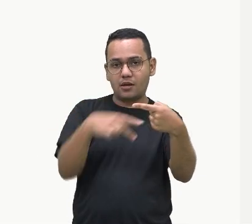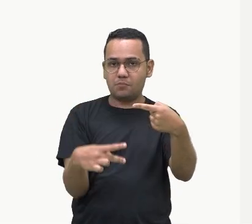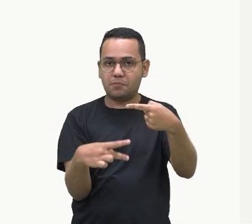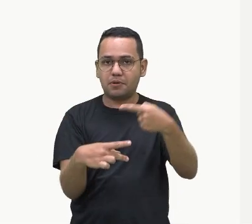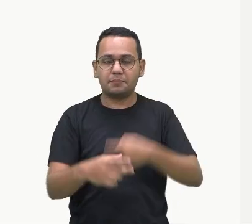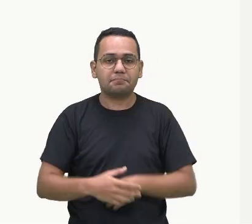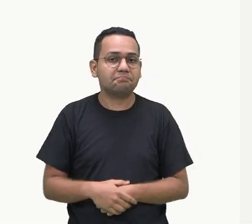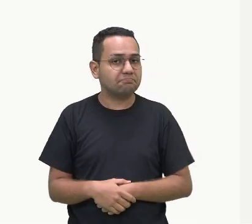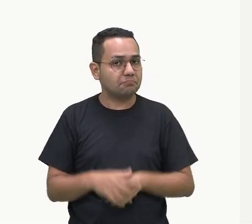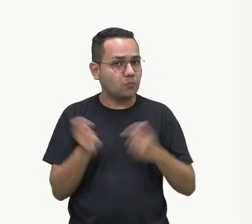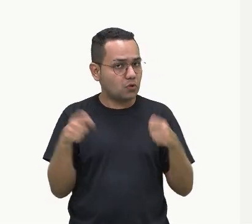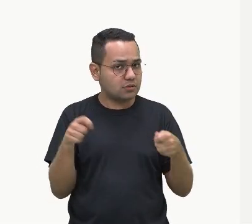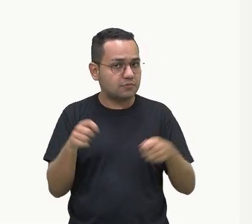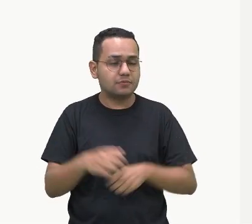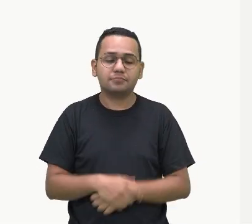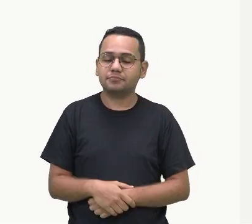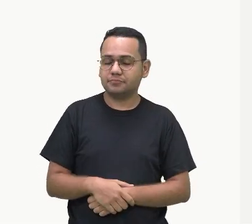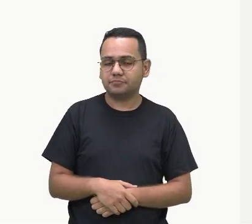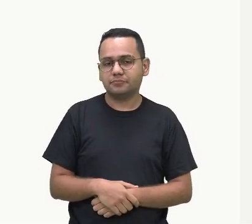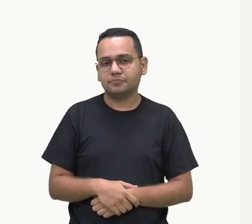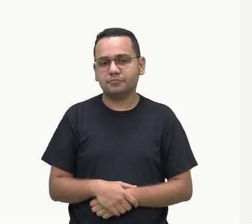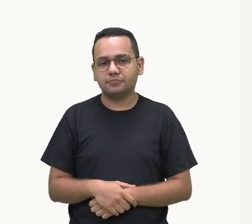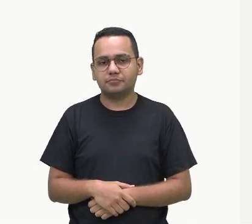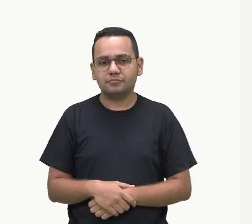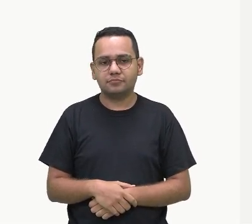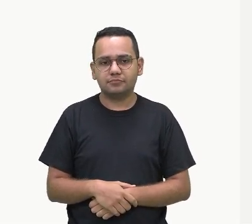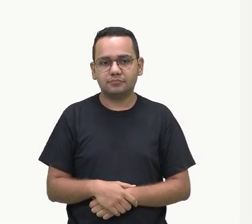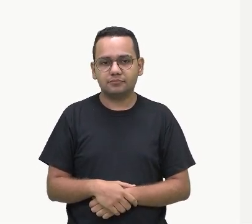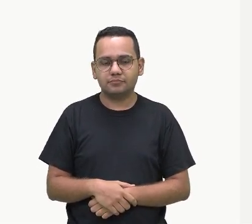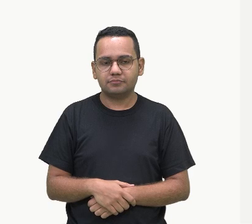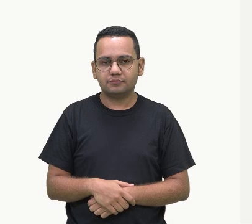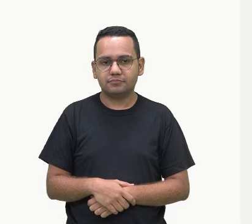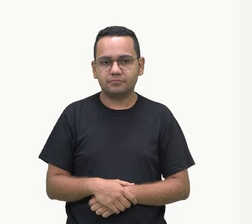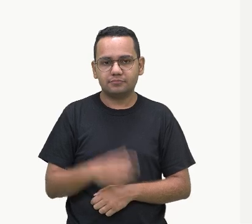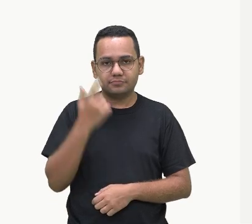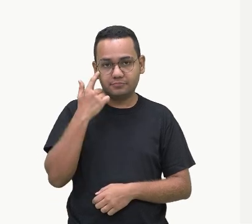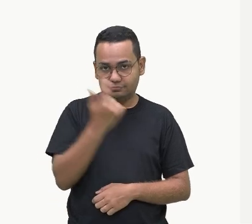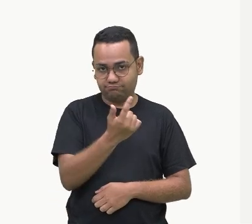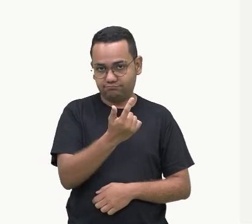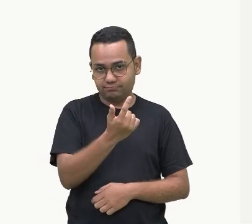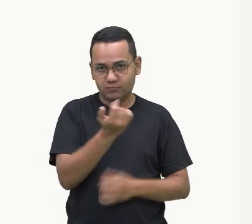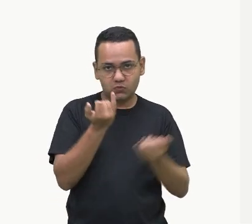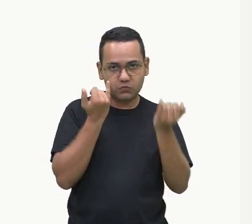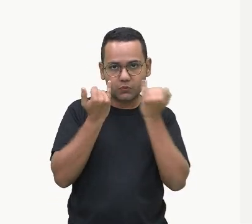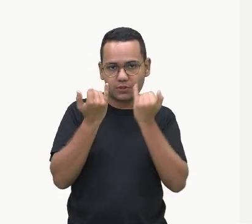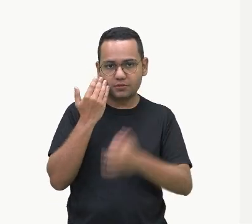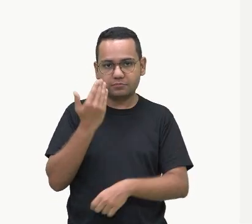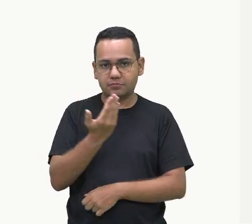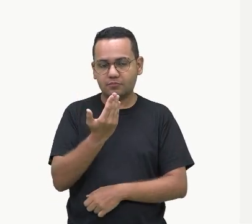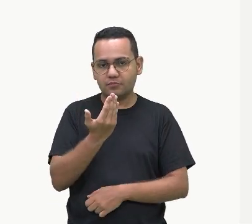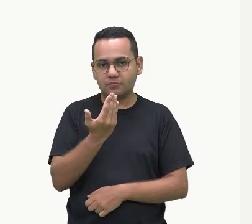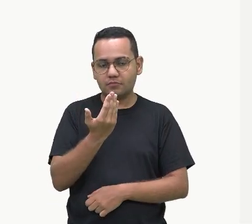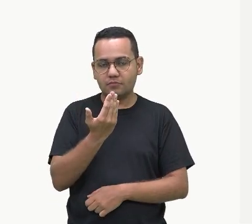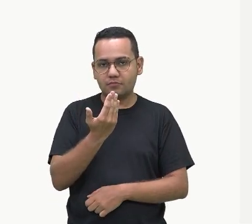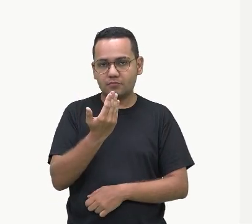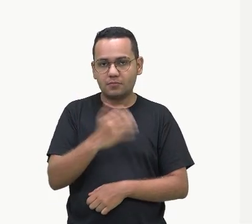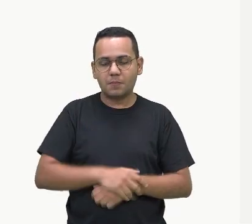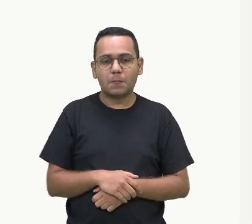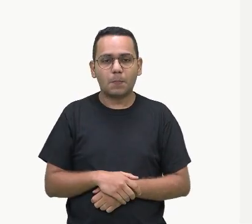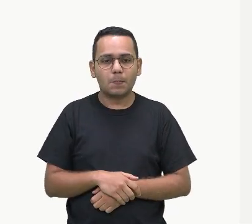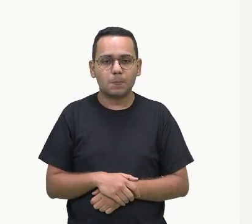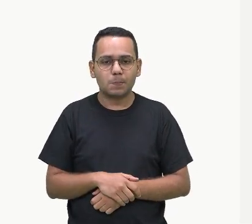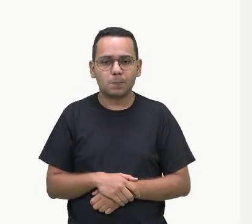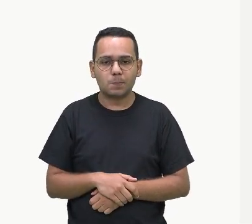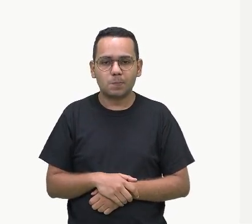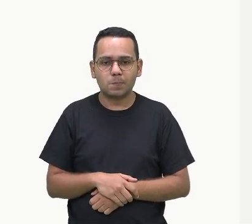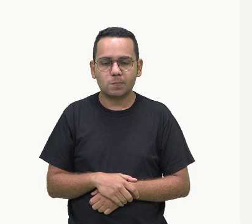para MP. Então, vamos lá. AB está para AC. Vamos verificar aqui